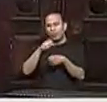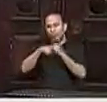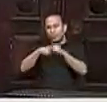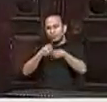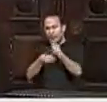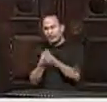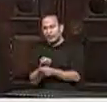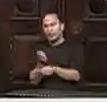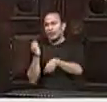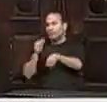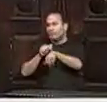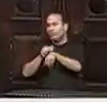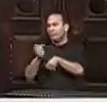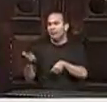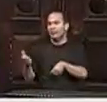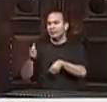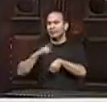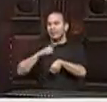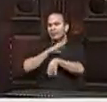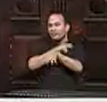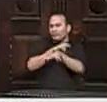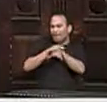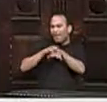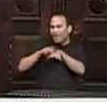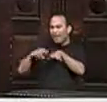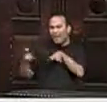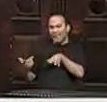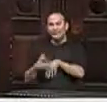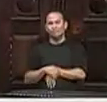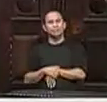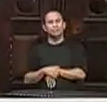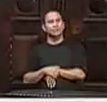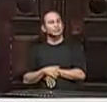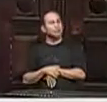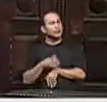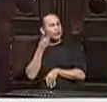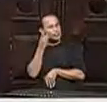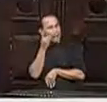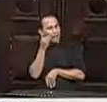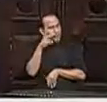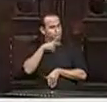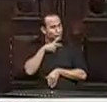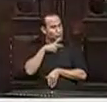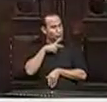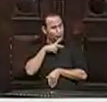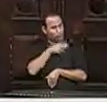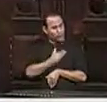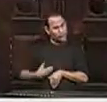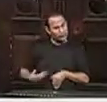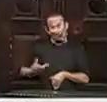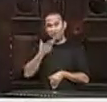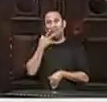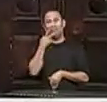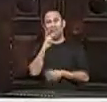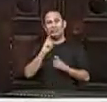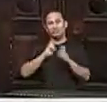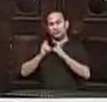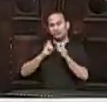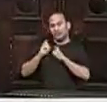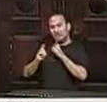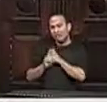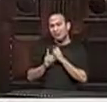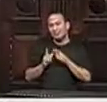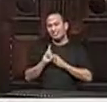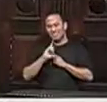outros momentos, e muitos deputados da base do governo e o próprio governo fazem a discussão da dívida ativa, que hoje